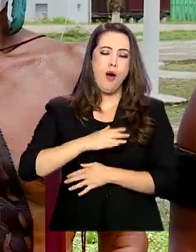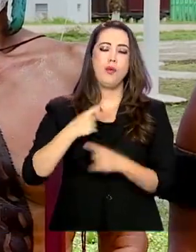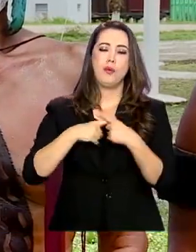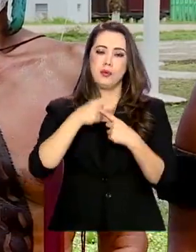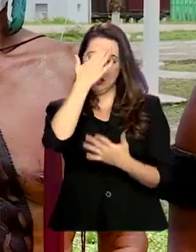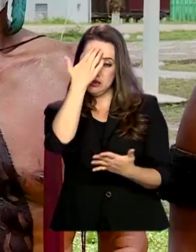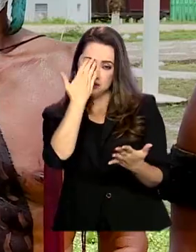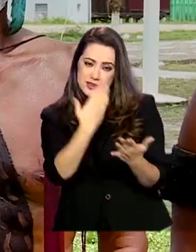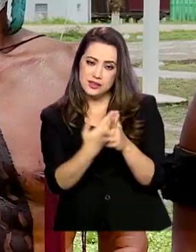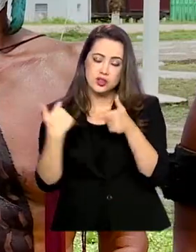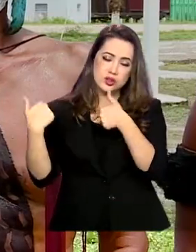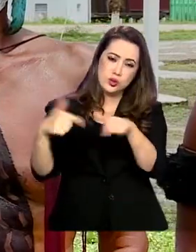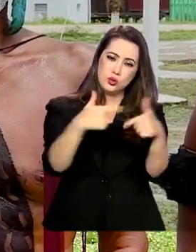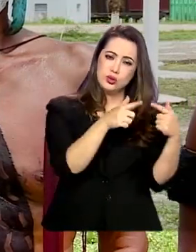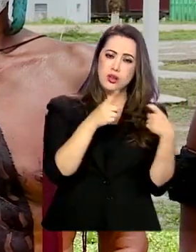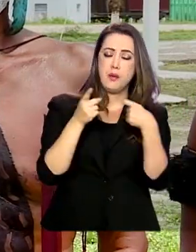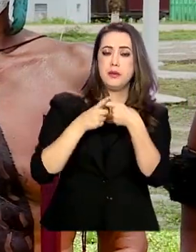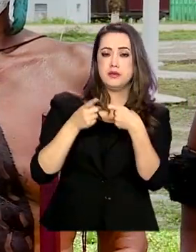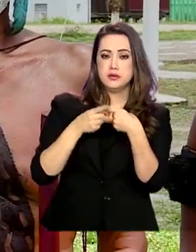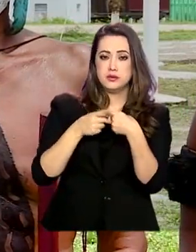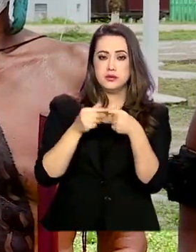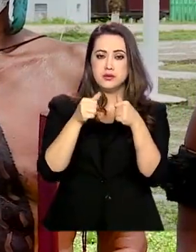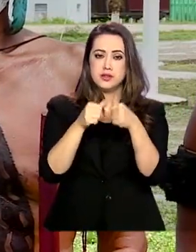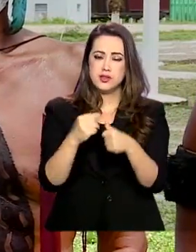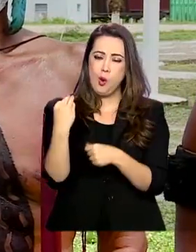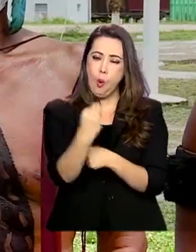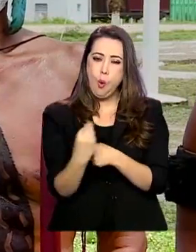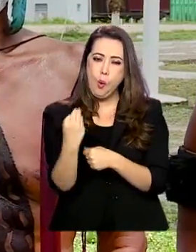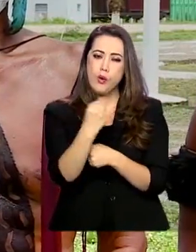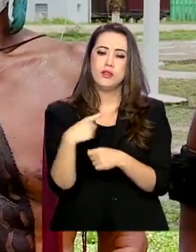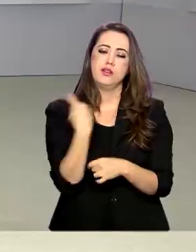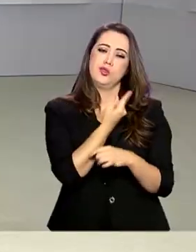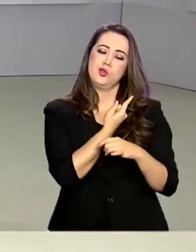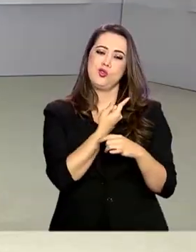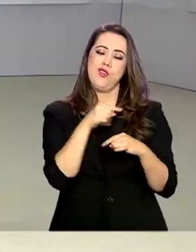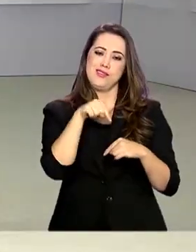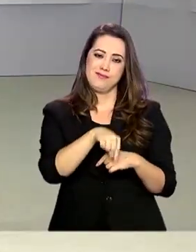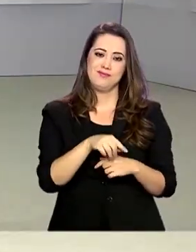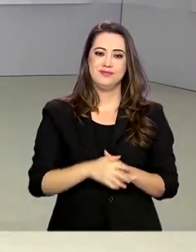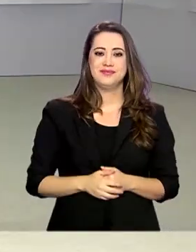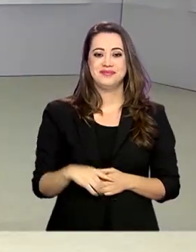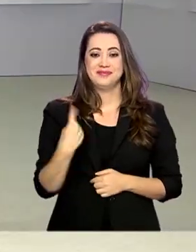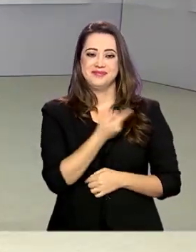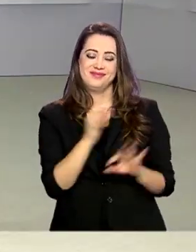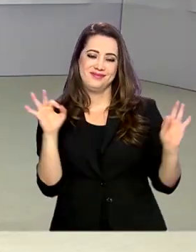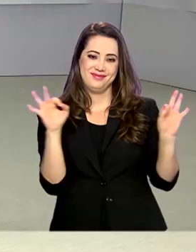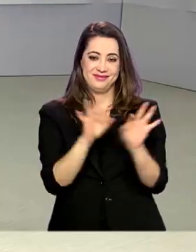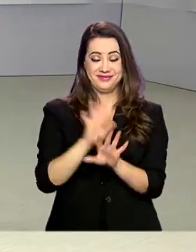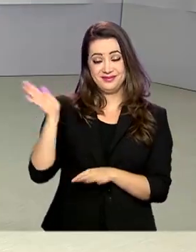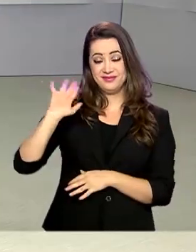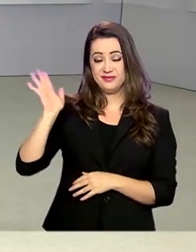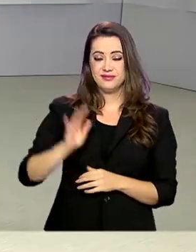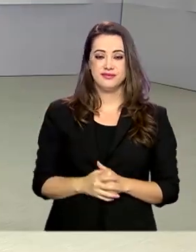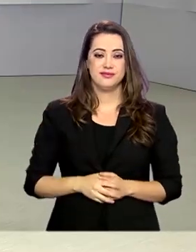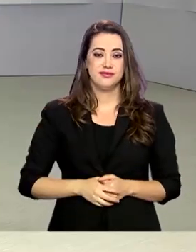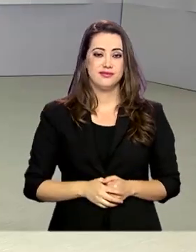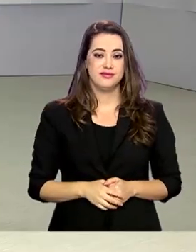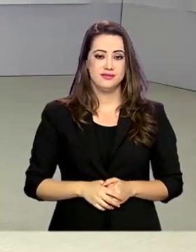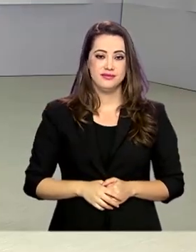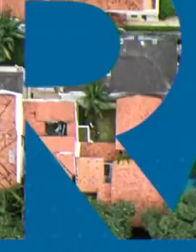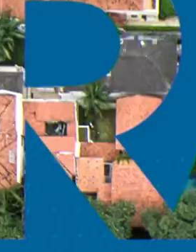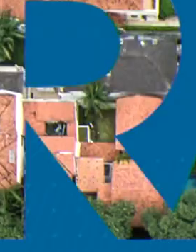no trabalho dos médicos que estão atendendo a gente aqui. A gente fica por aqui e até a próxima edição.